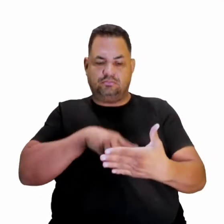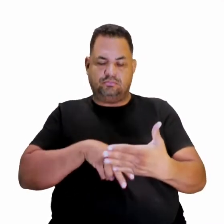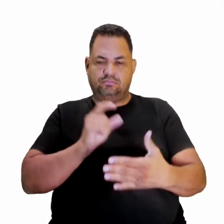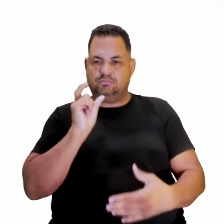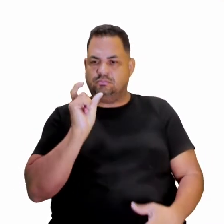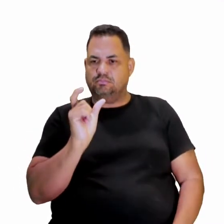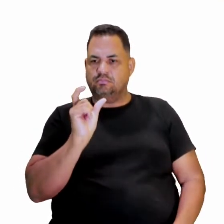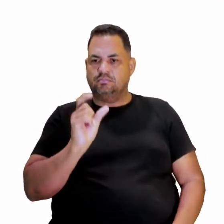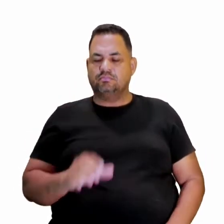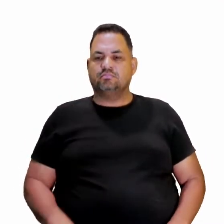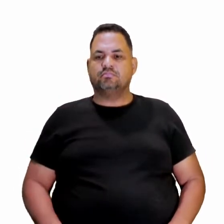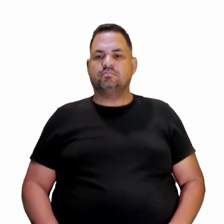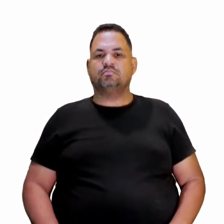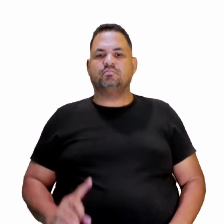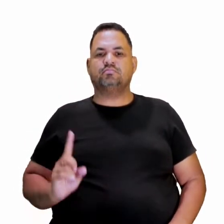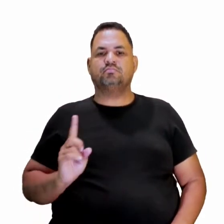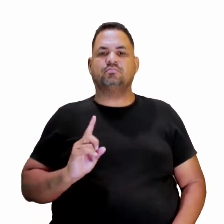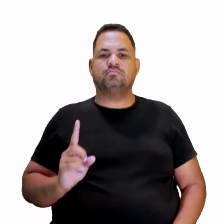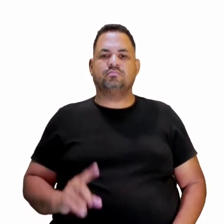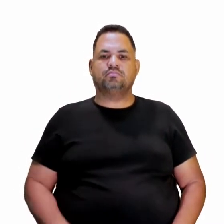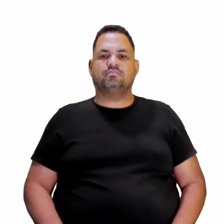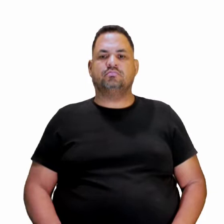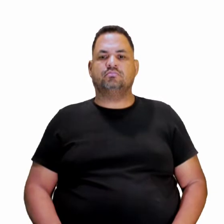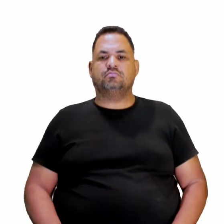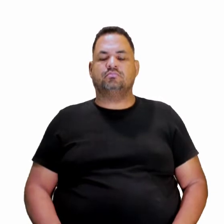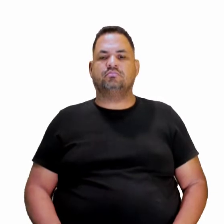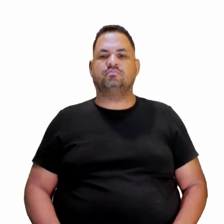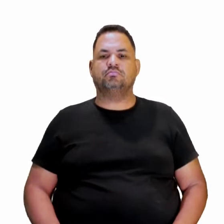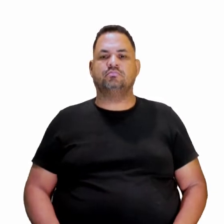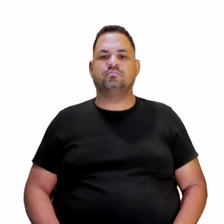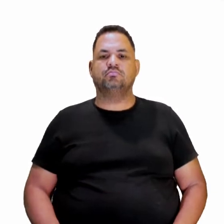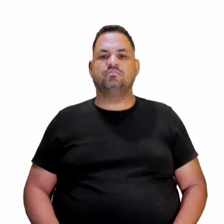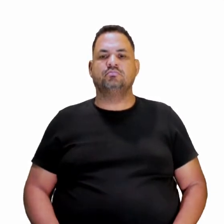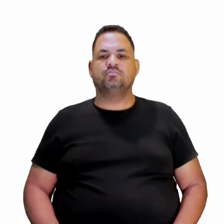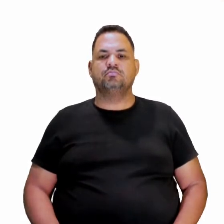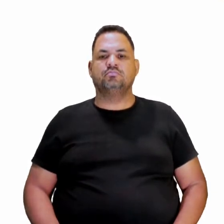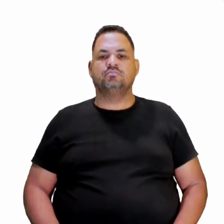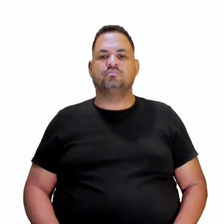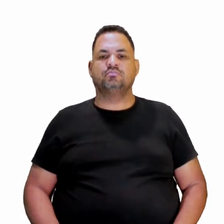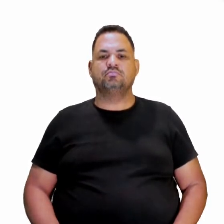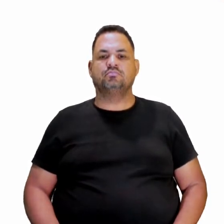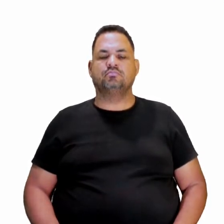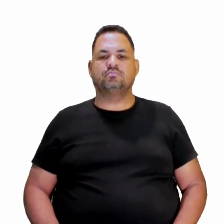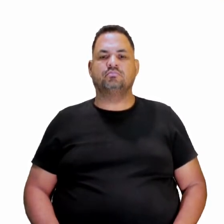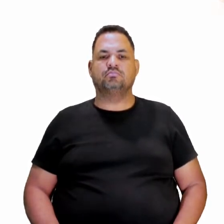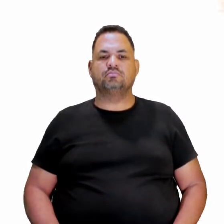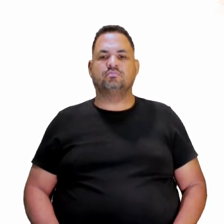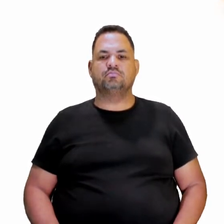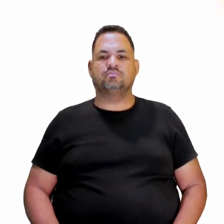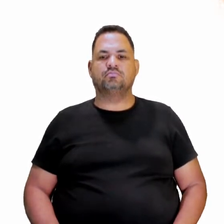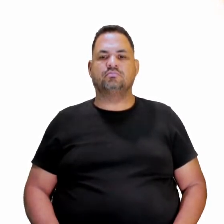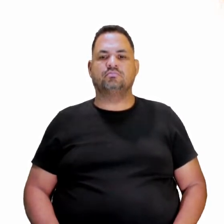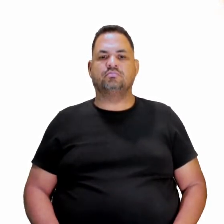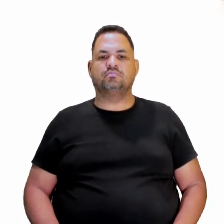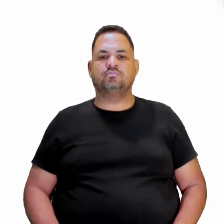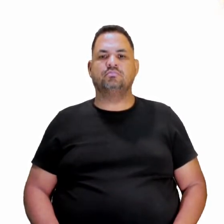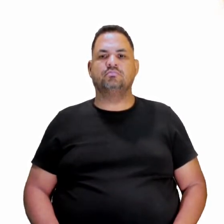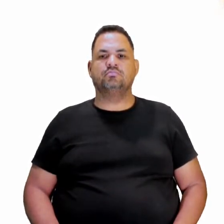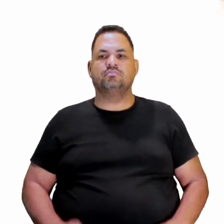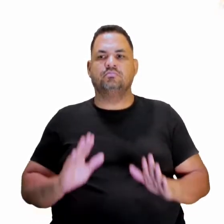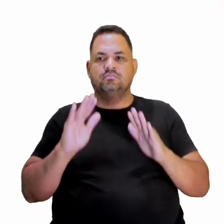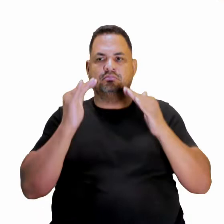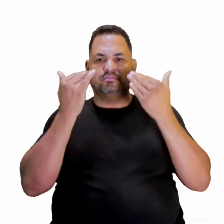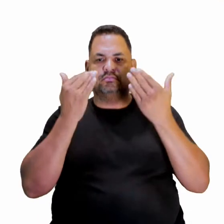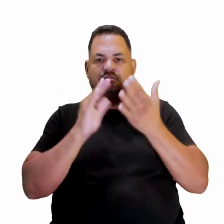palavrinha. Vai ser como, no, I didn't. I read a book. Presta